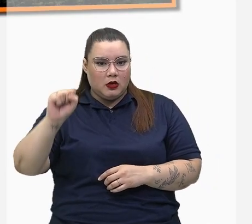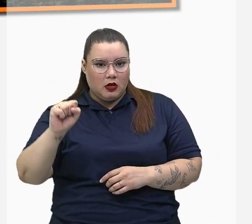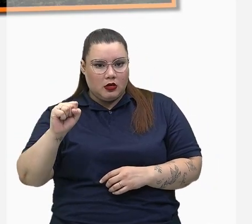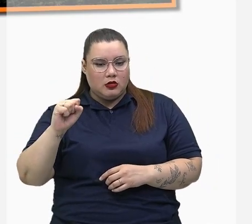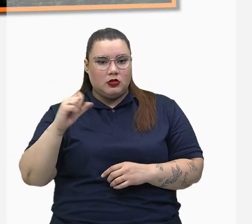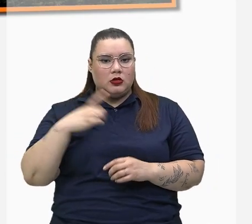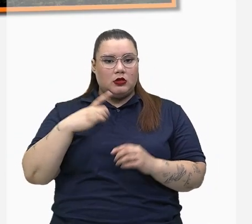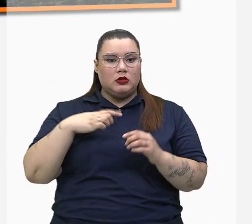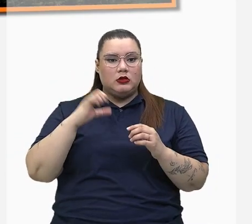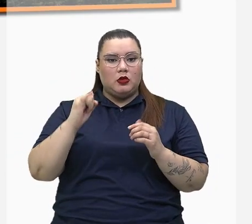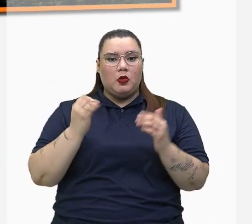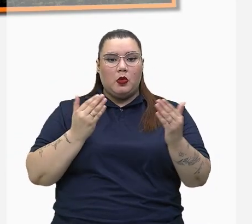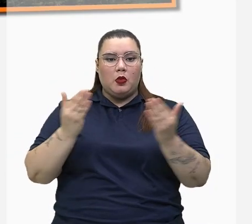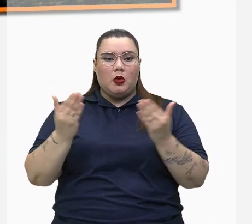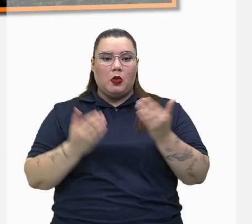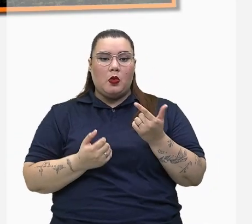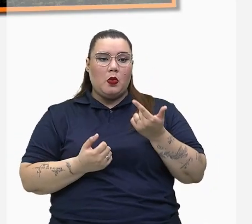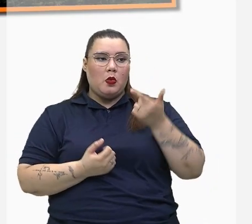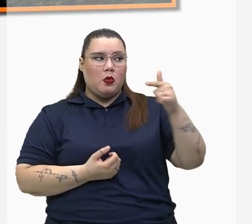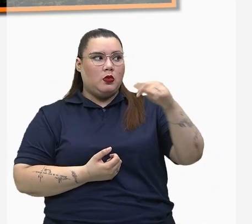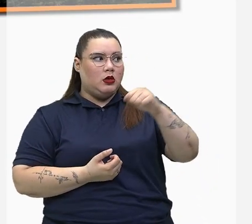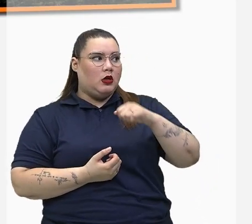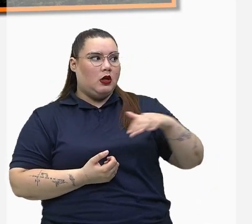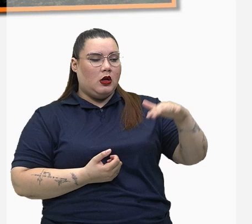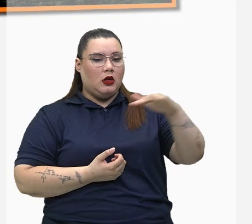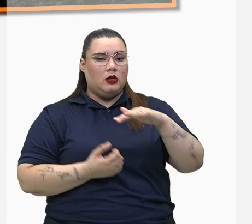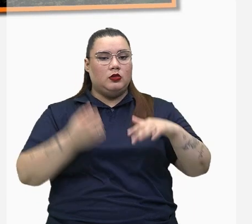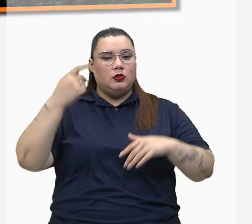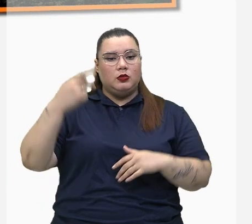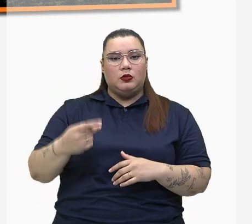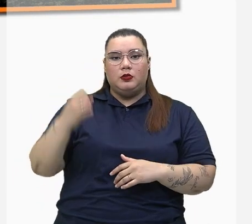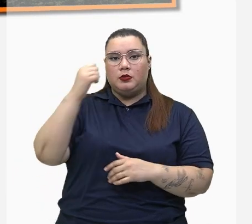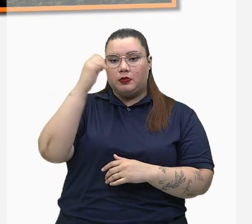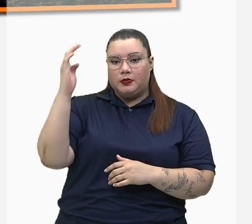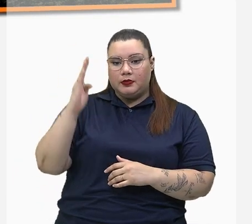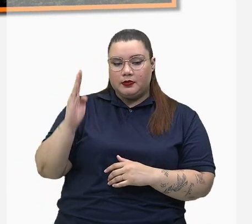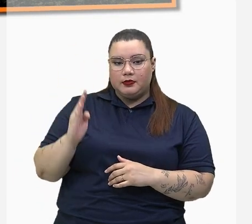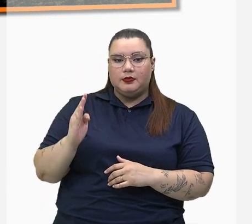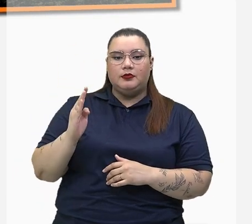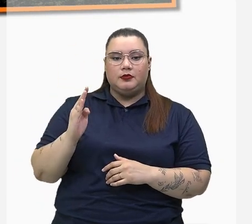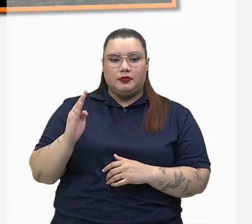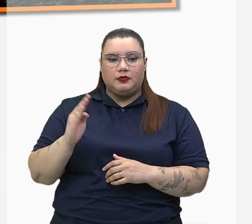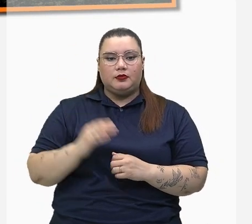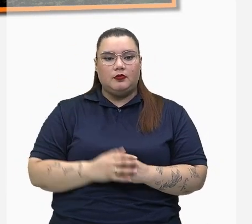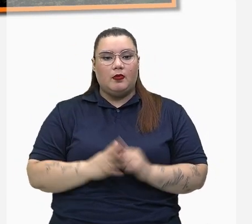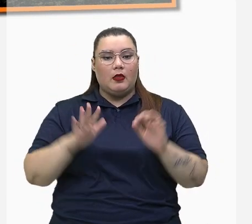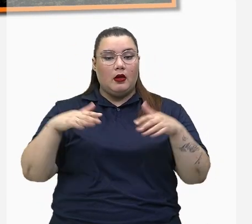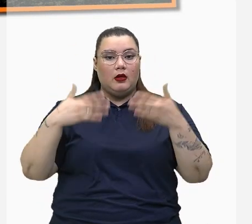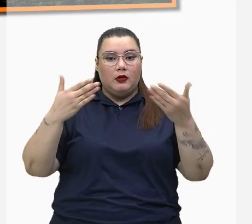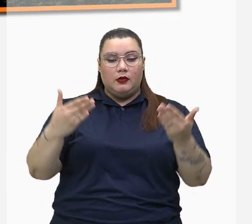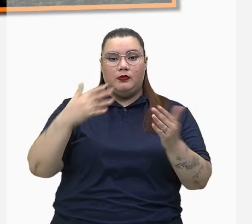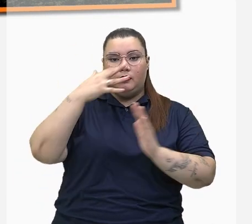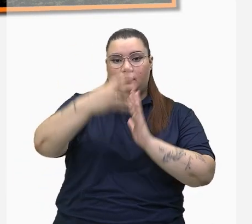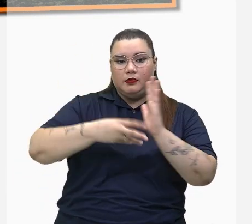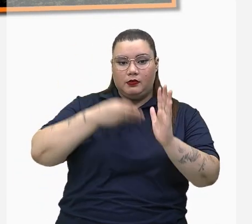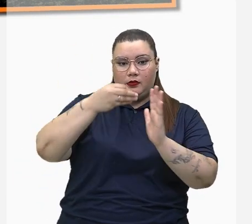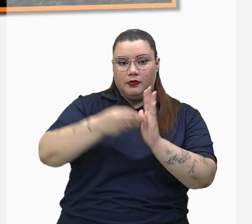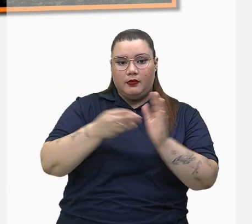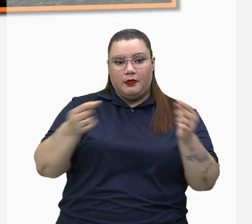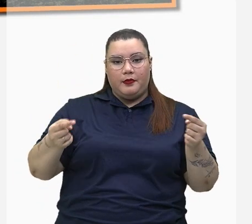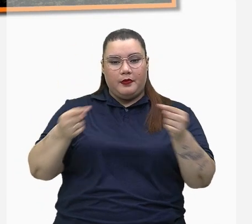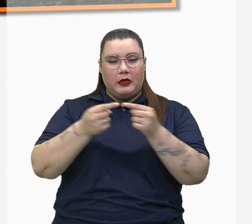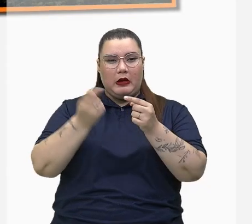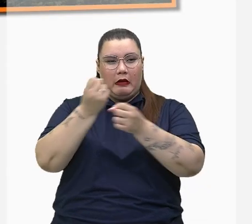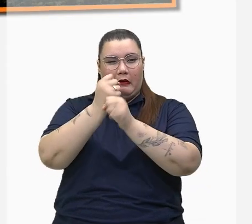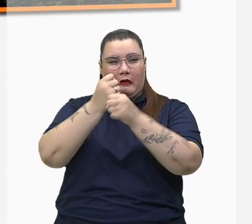altitudes se comparadas a outras áreas do território brasileiro. Então, a Amazônia ela é tão